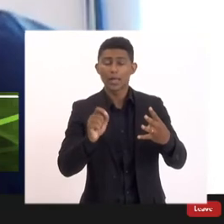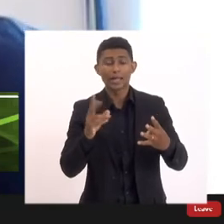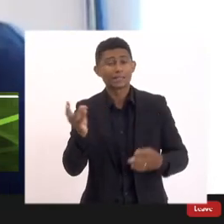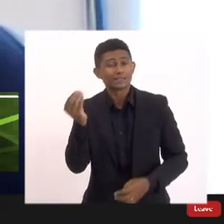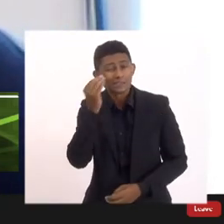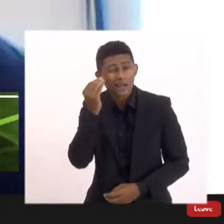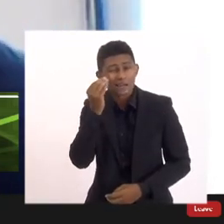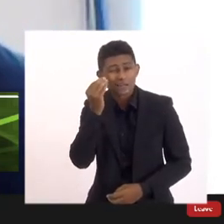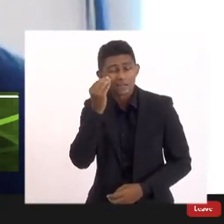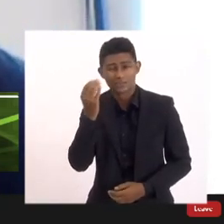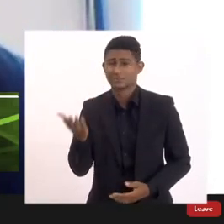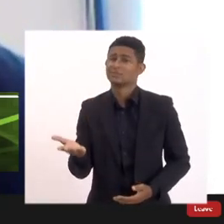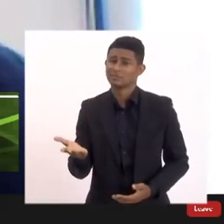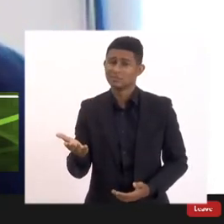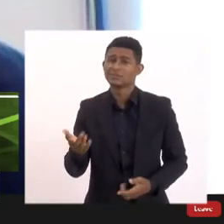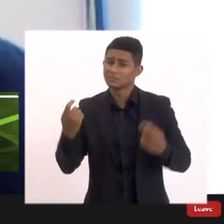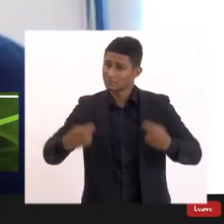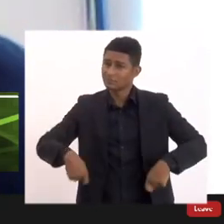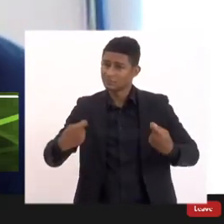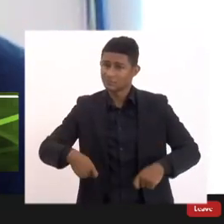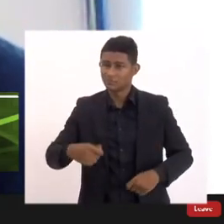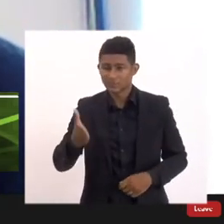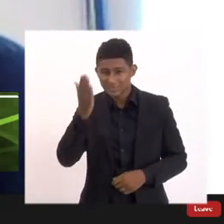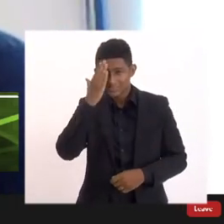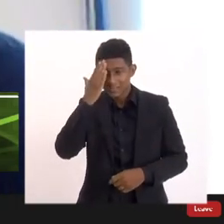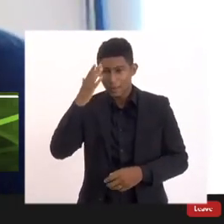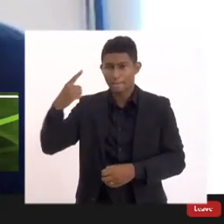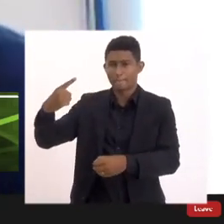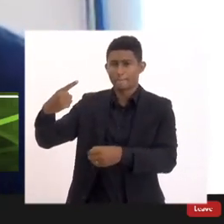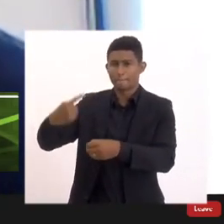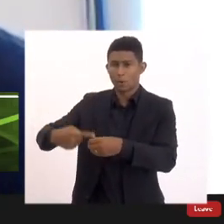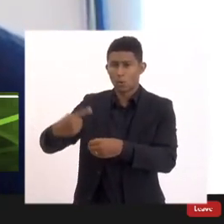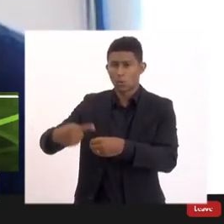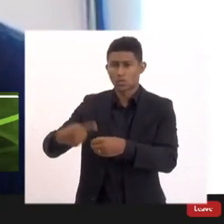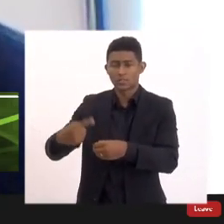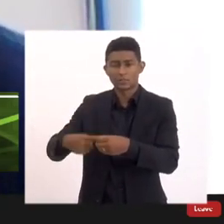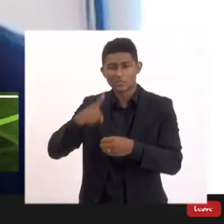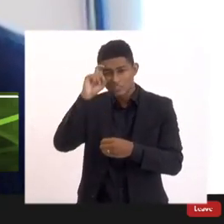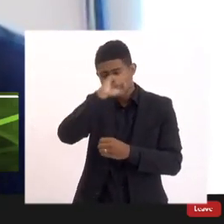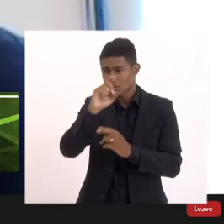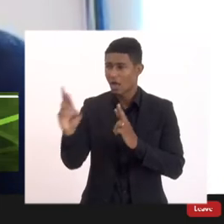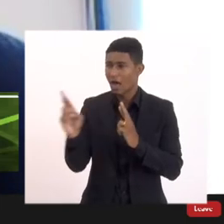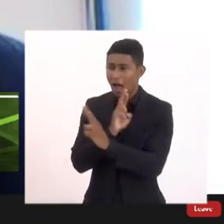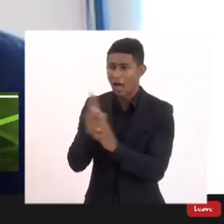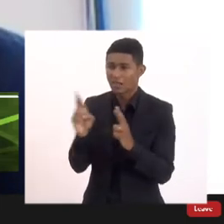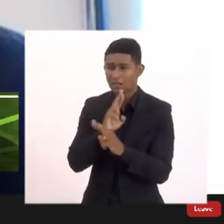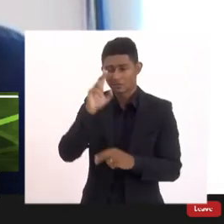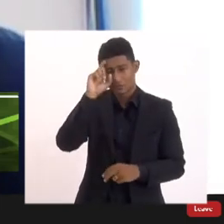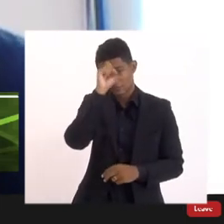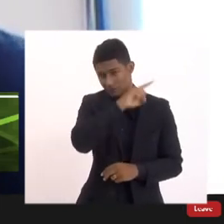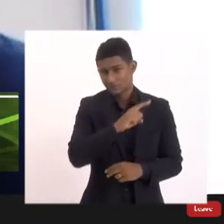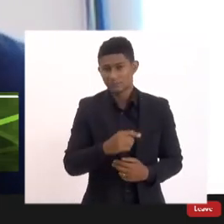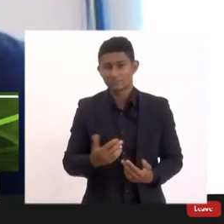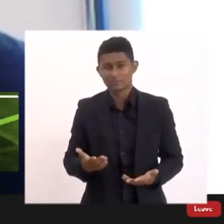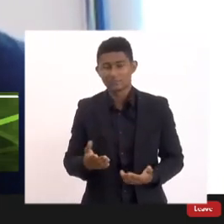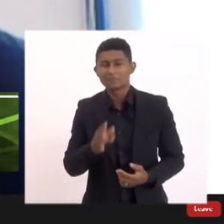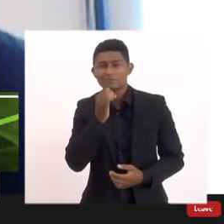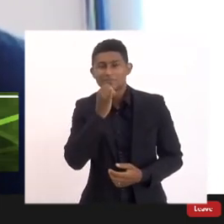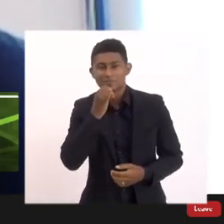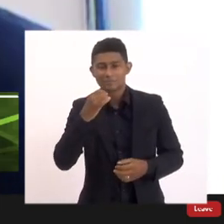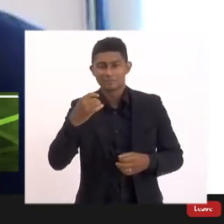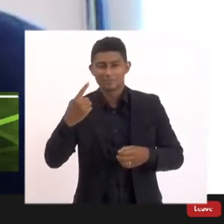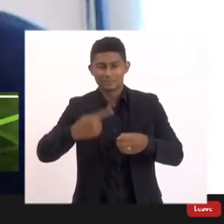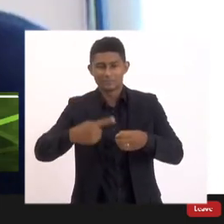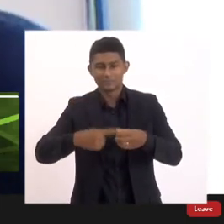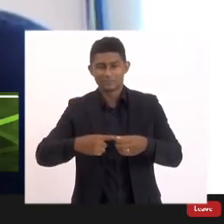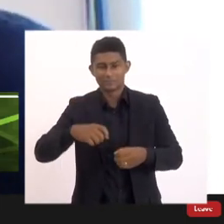muito difícil essa relação com os municípios. O representante do CEP aqui destacou a realidade, por exemplo, de Nova Friburgo, onde